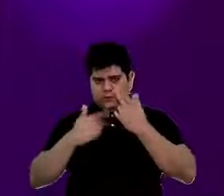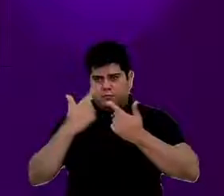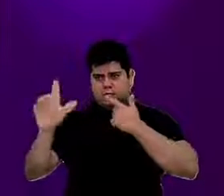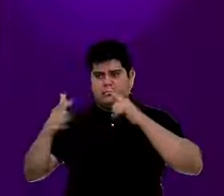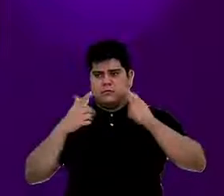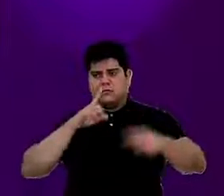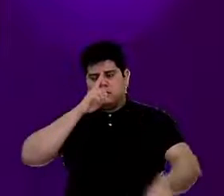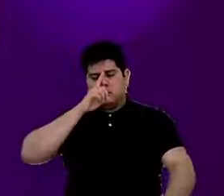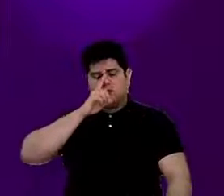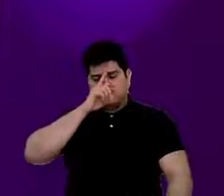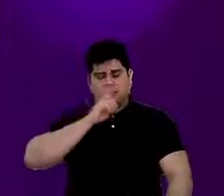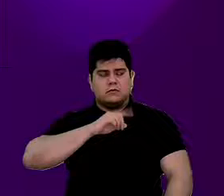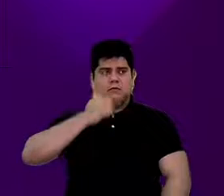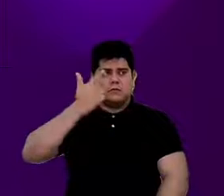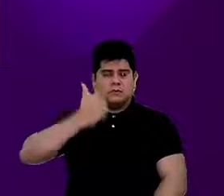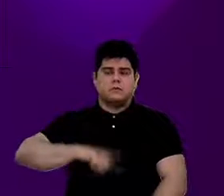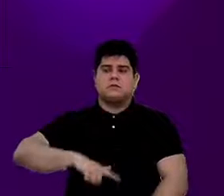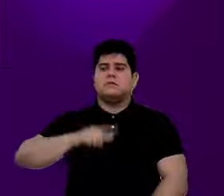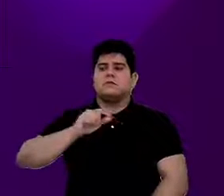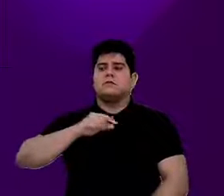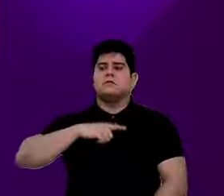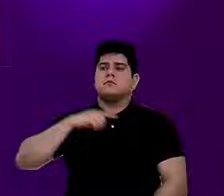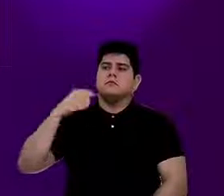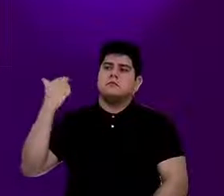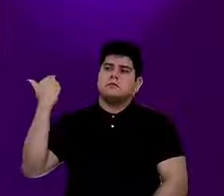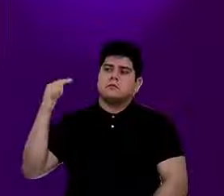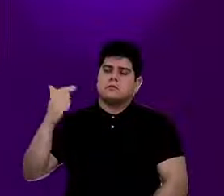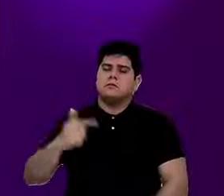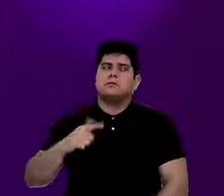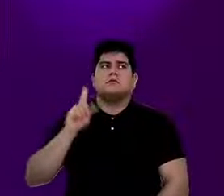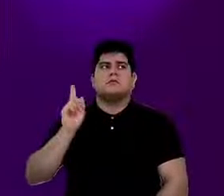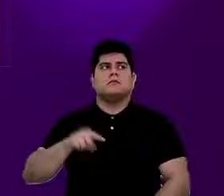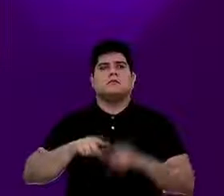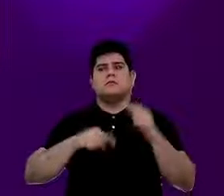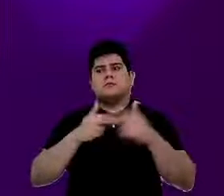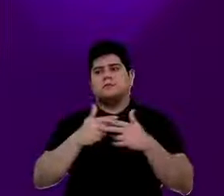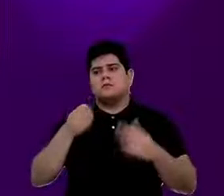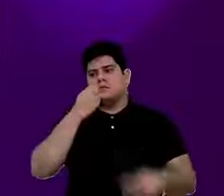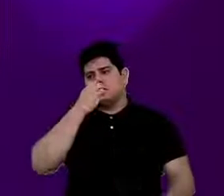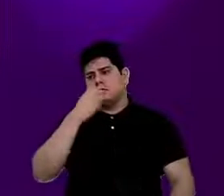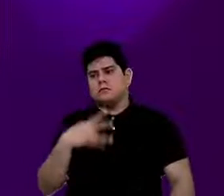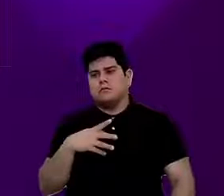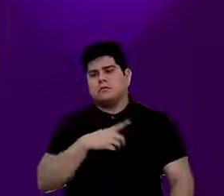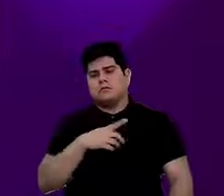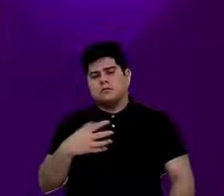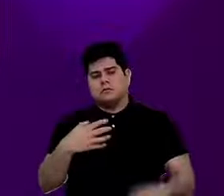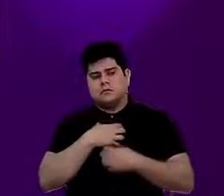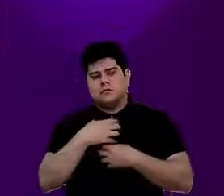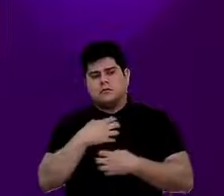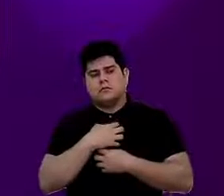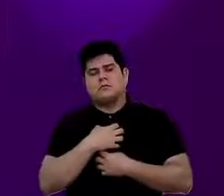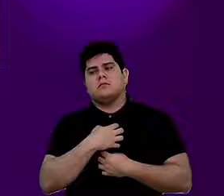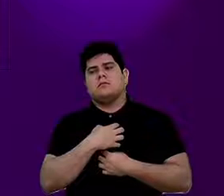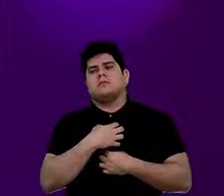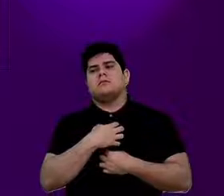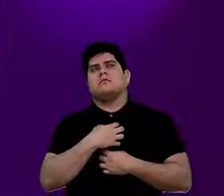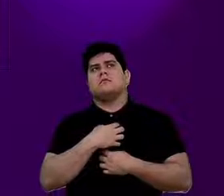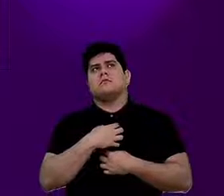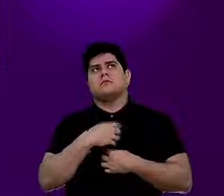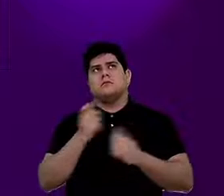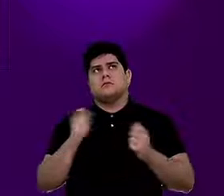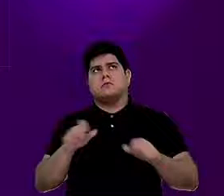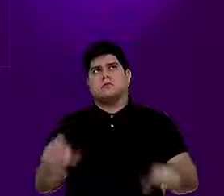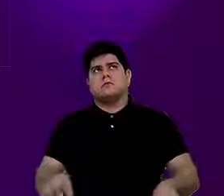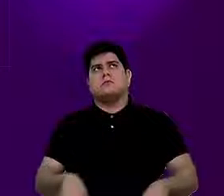risco, além dos fatores de risco tradicionais, que temos ferramentas boas, temos emocionais, estamos melhorando, E